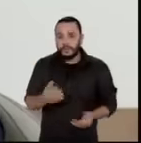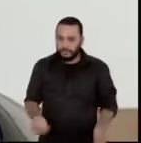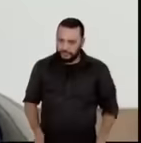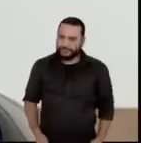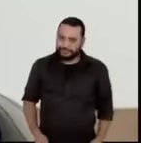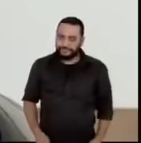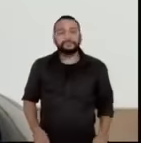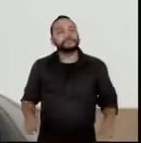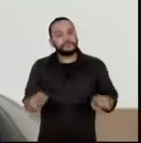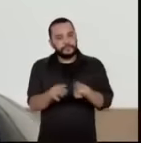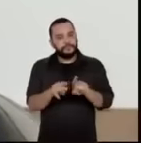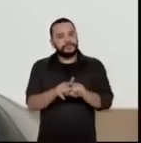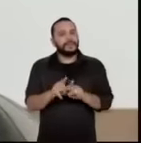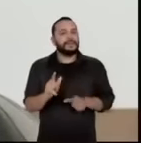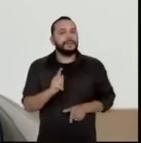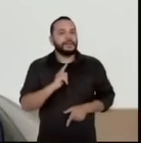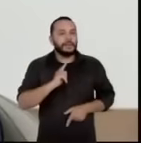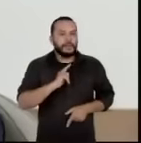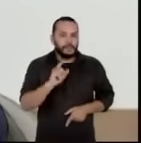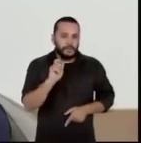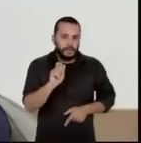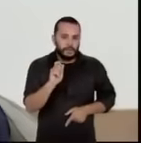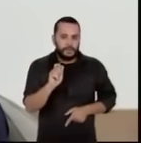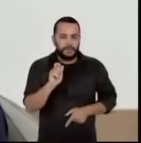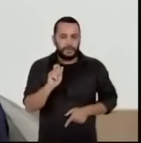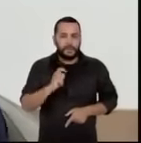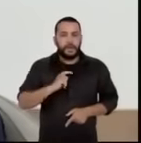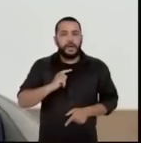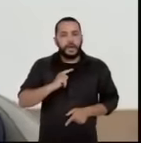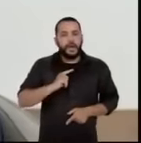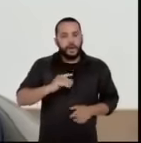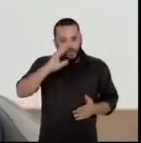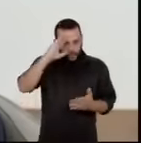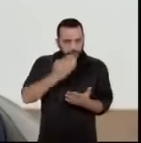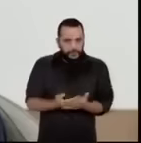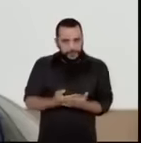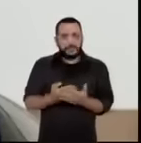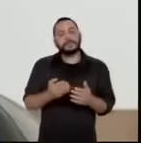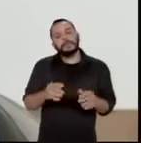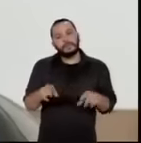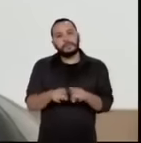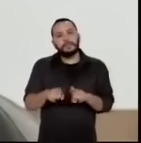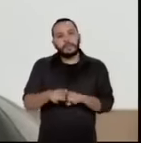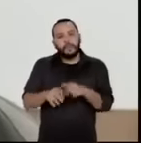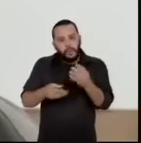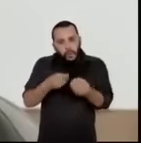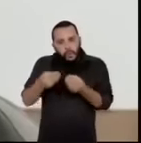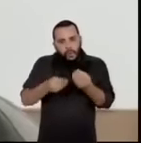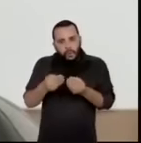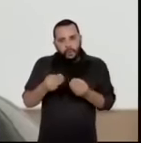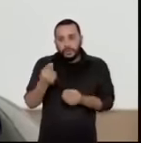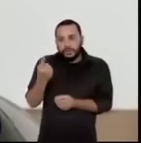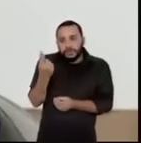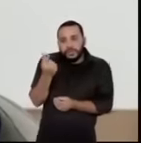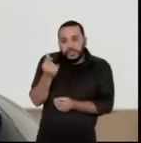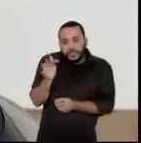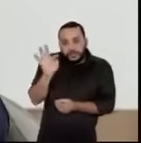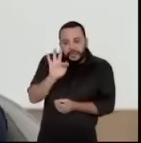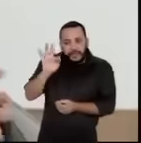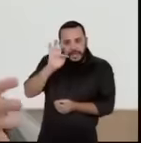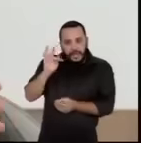para que a gente tivesse a confiança, a determinação de alinhar recursos federais,